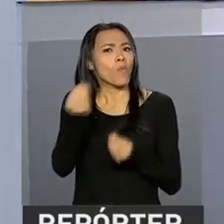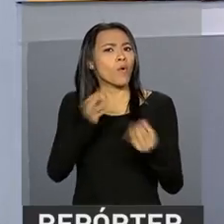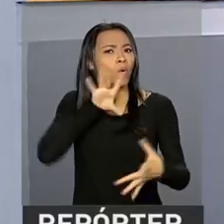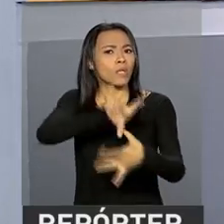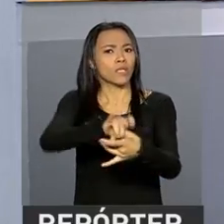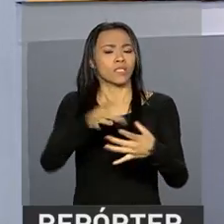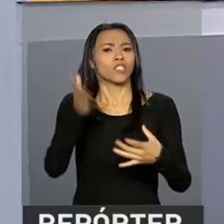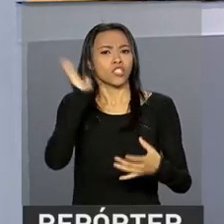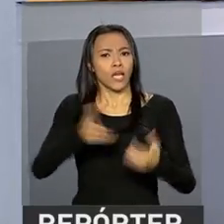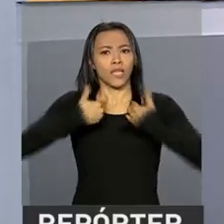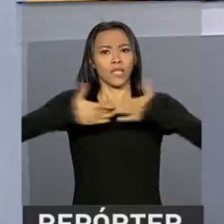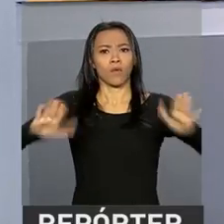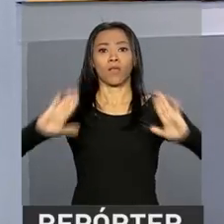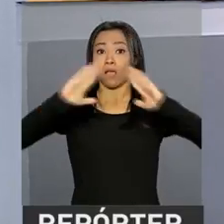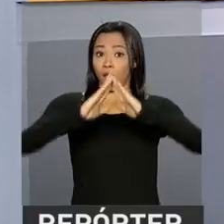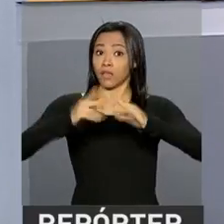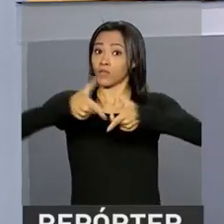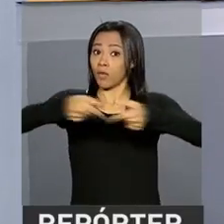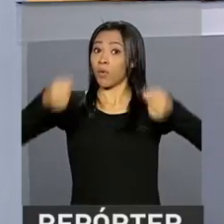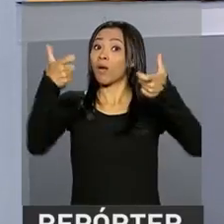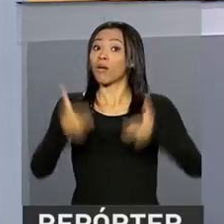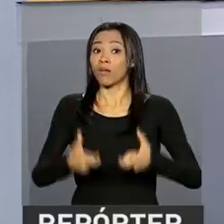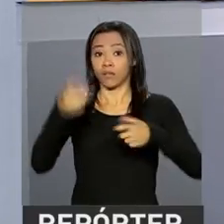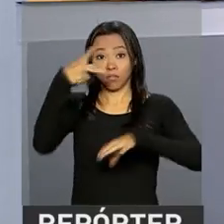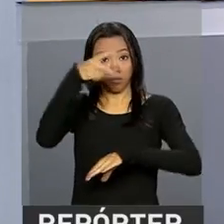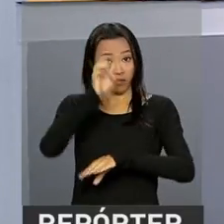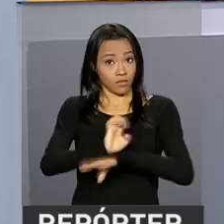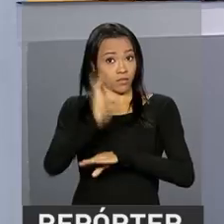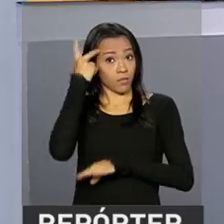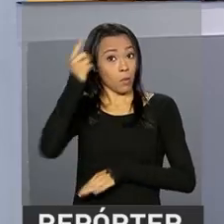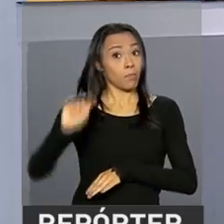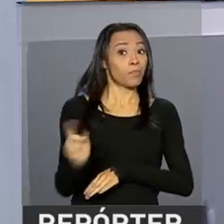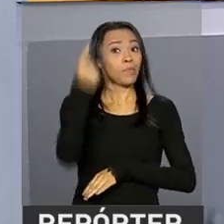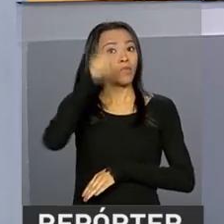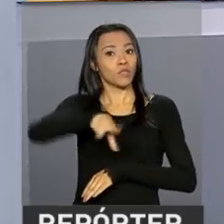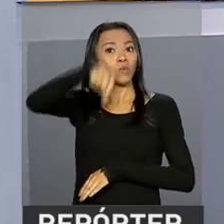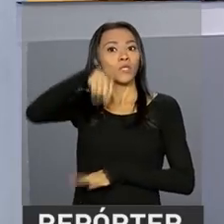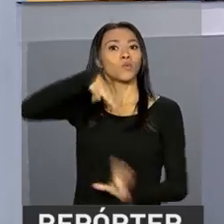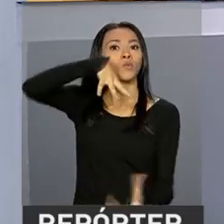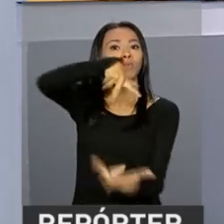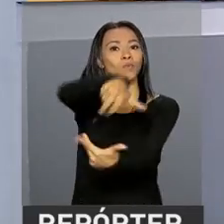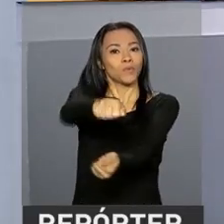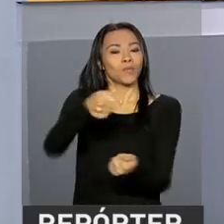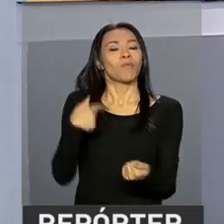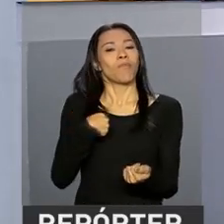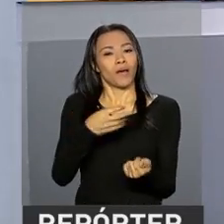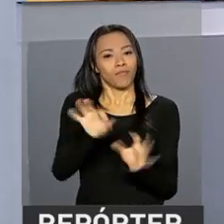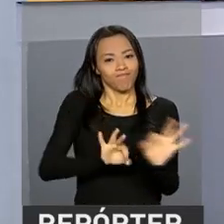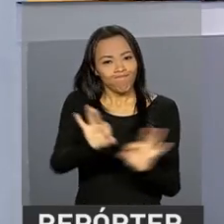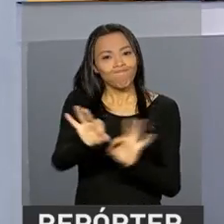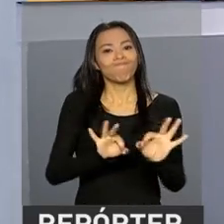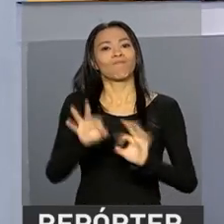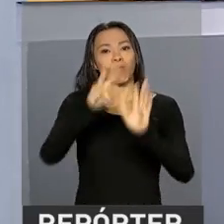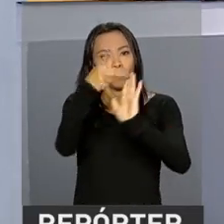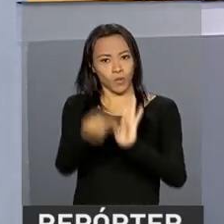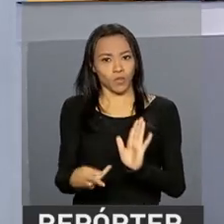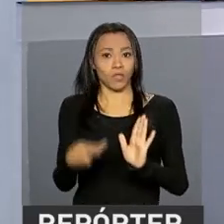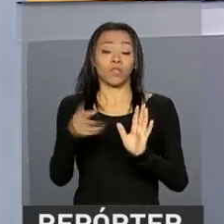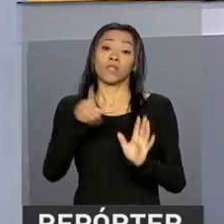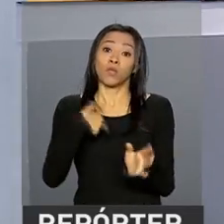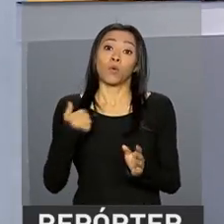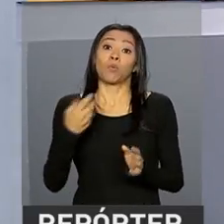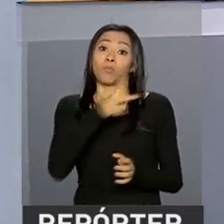foi inaugurada a casa do japão em são paulo a primeira cidade escolhida no mundo para integrar o projeto o presidente michel temer